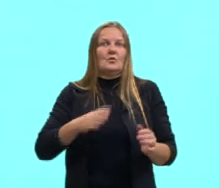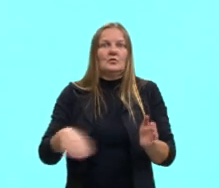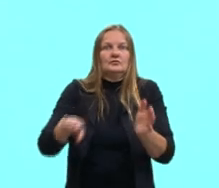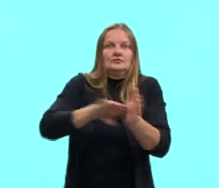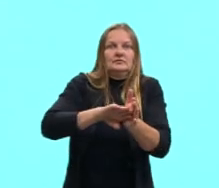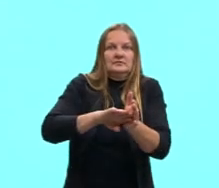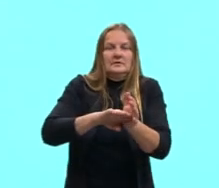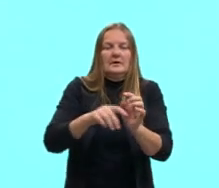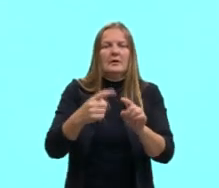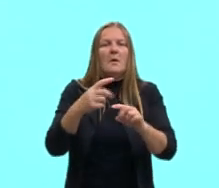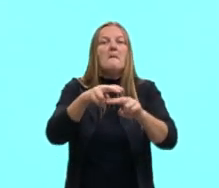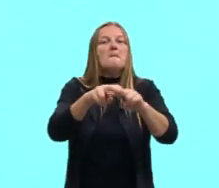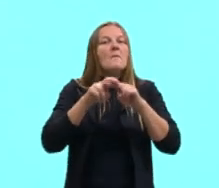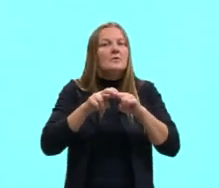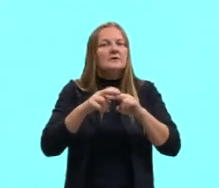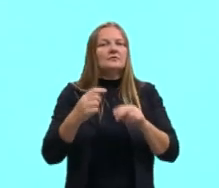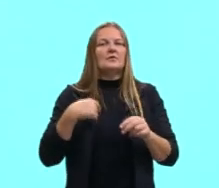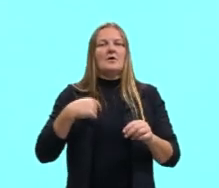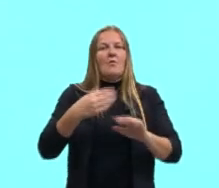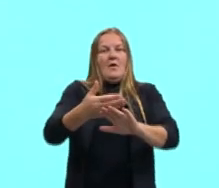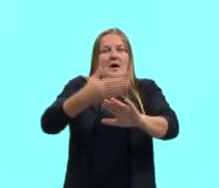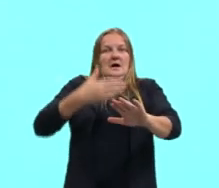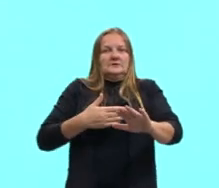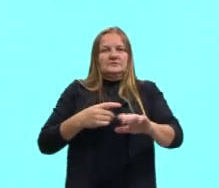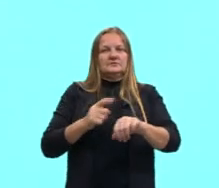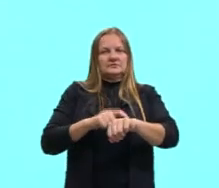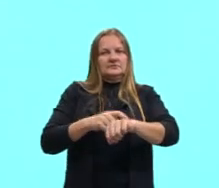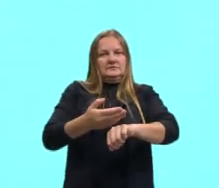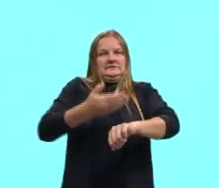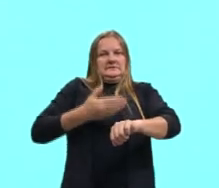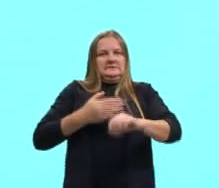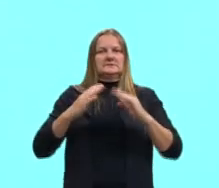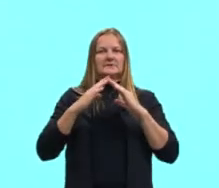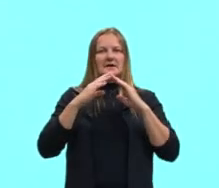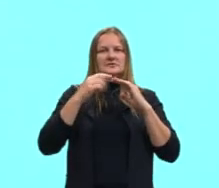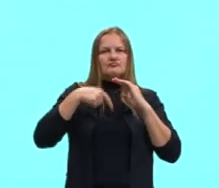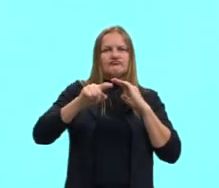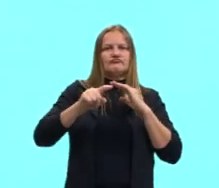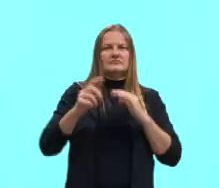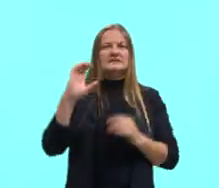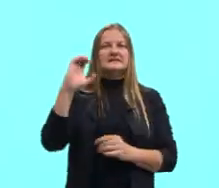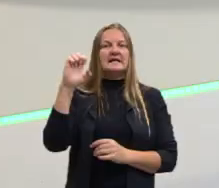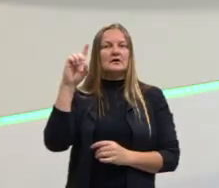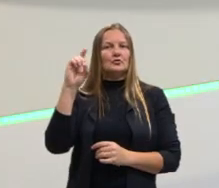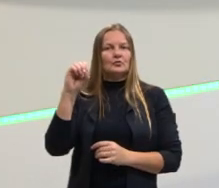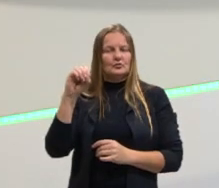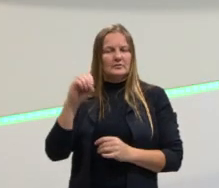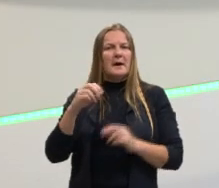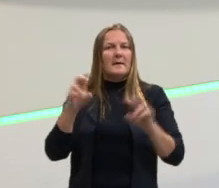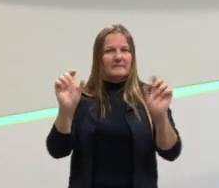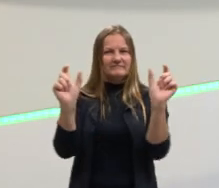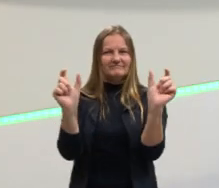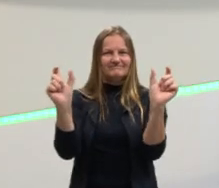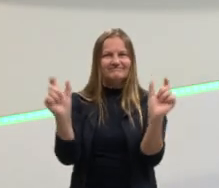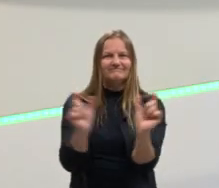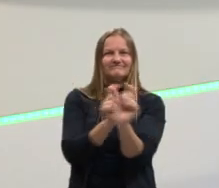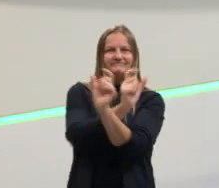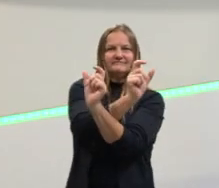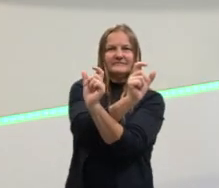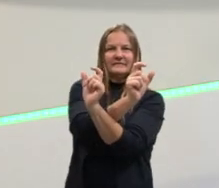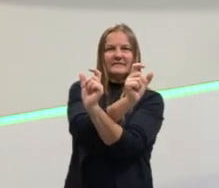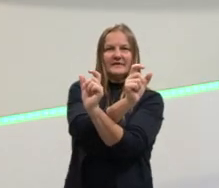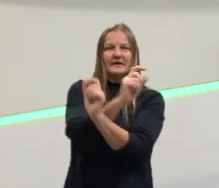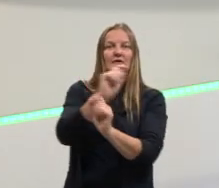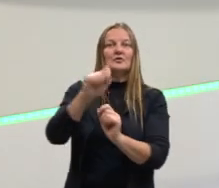então eu preciso mexer aqui mexer ali e fazer com que essa coisa é só uma coisa que